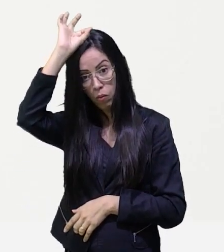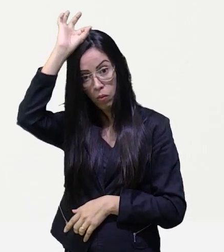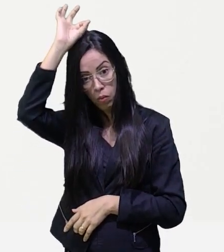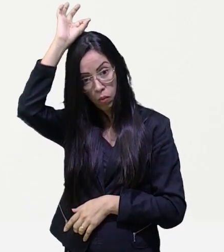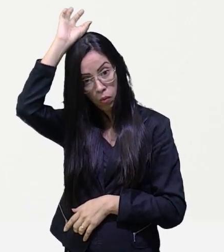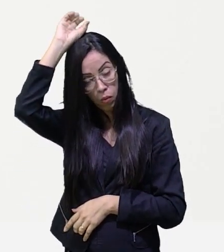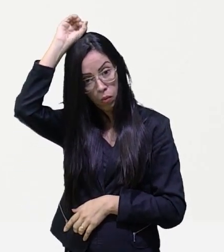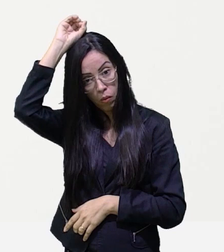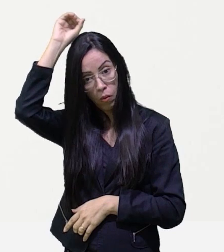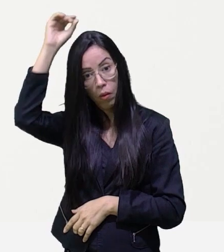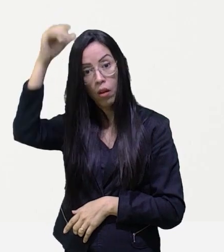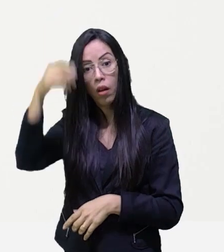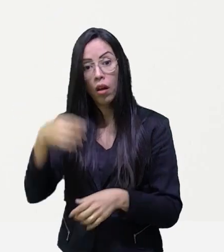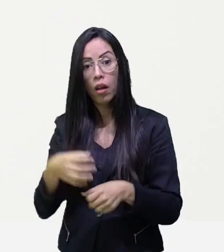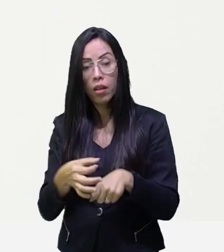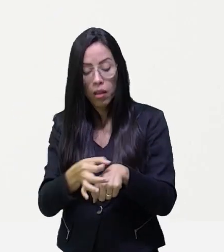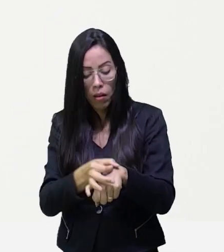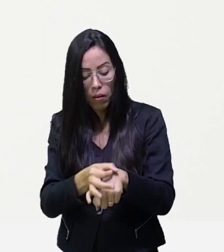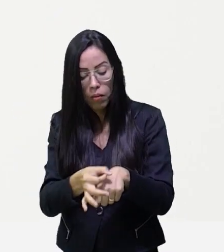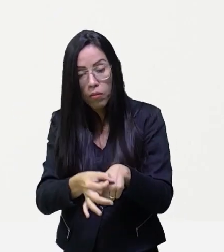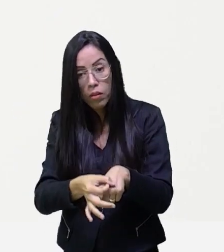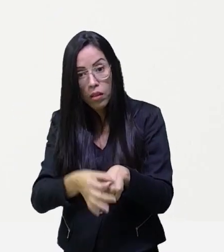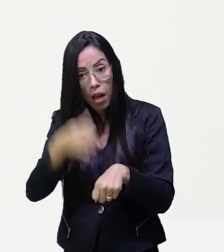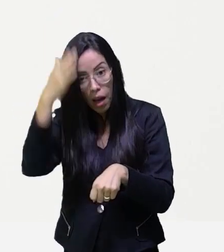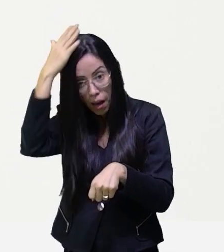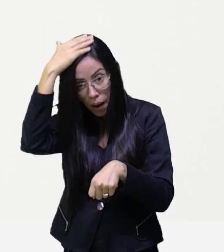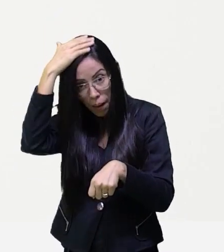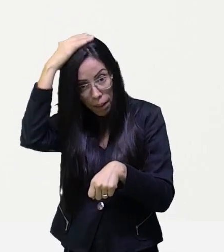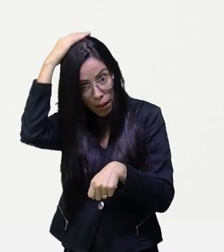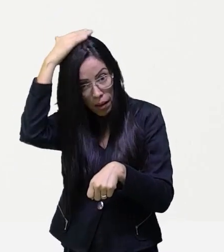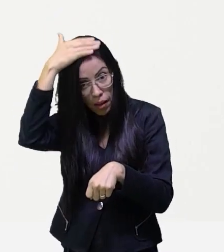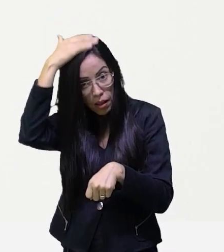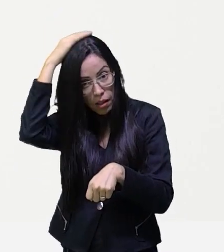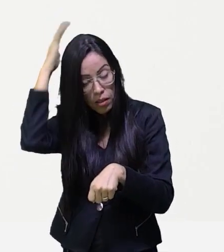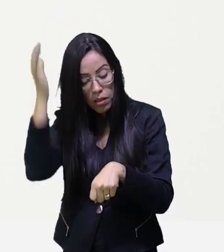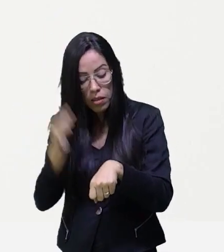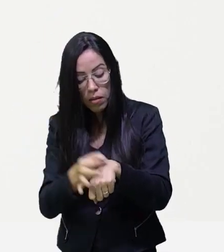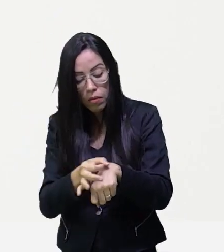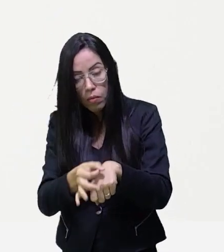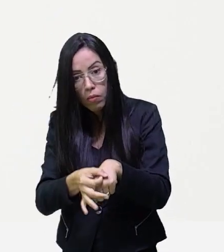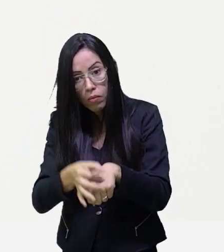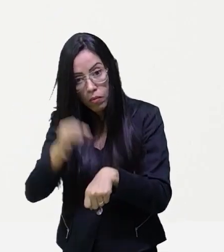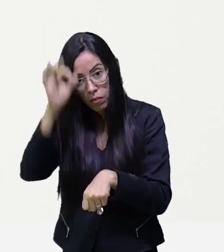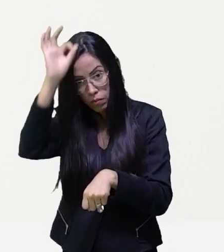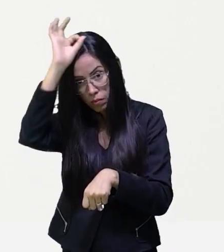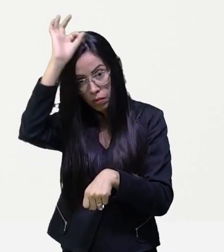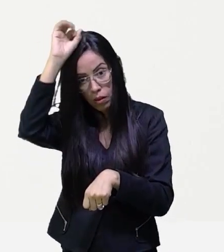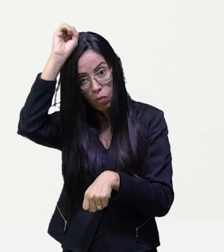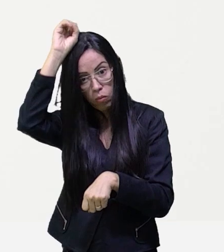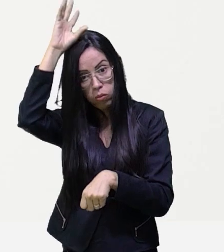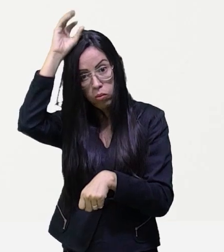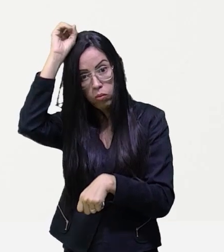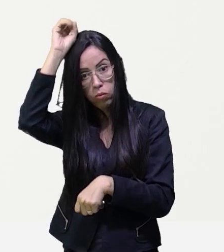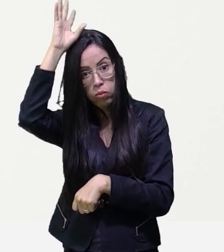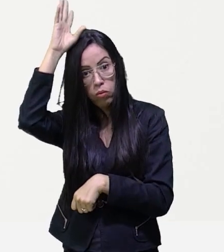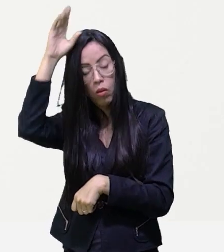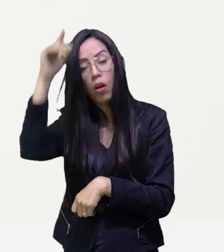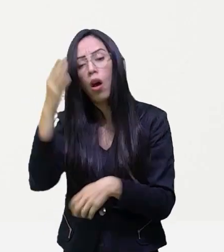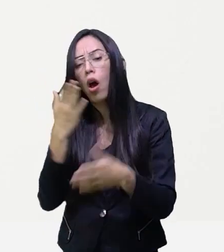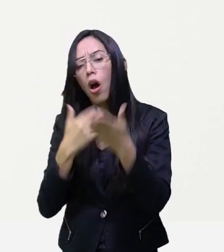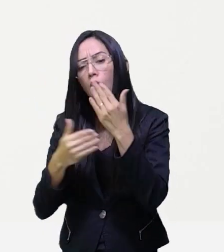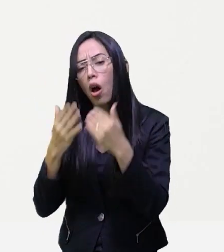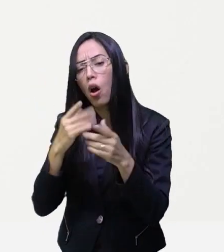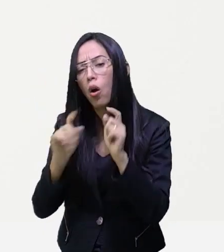chamadas espiráculos, para que possam respirar fora da água. O alimento que elas mais